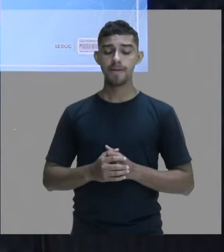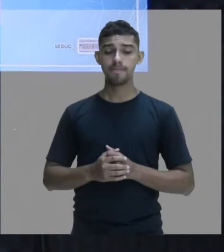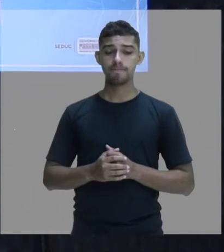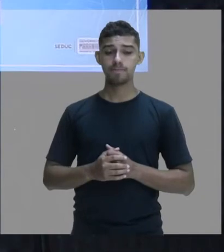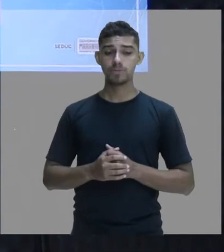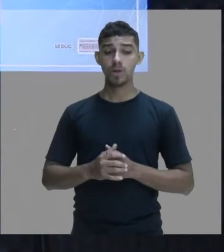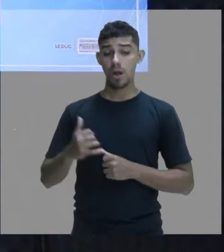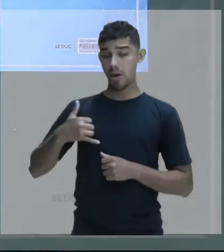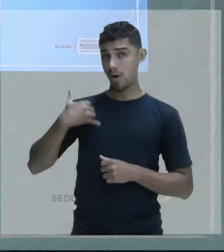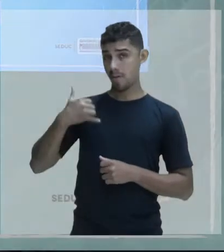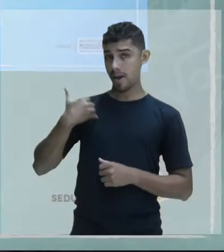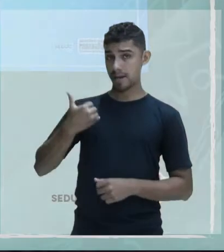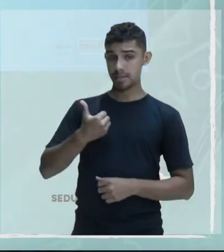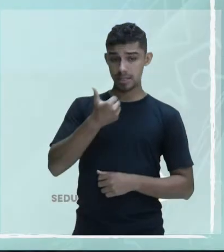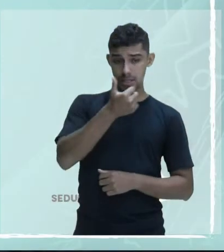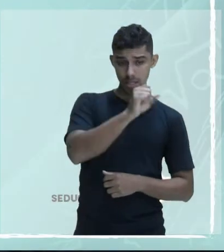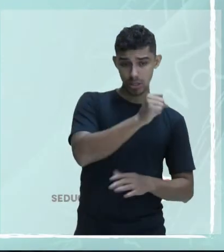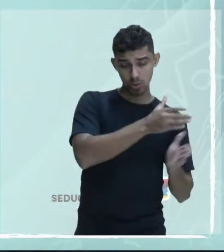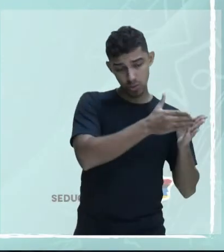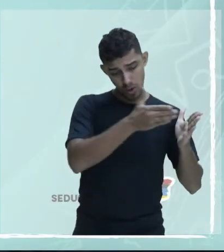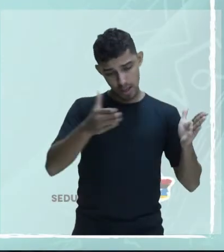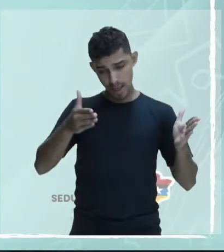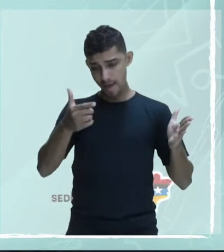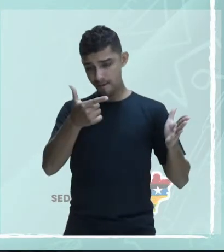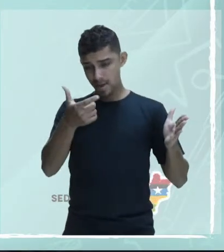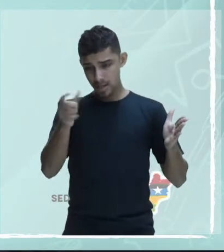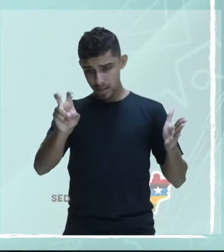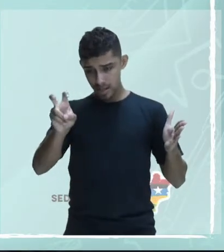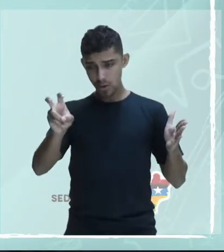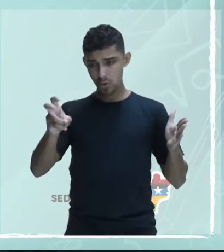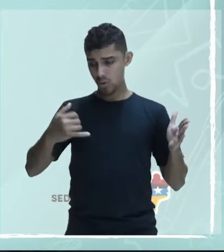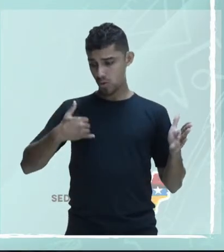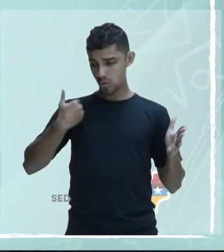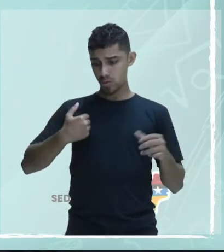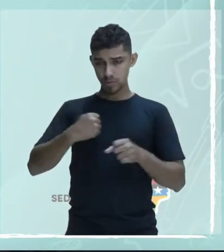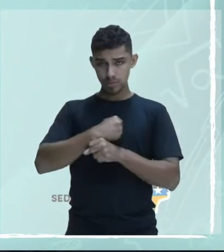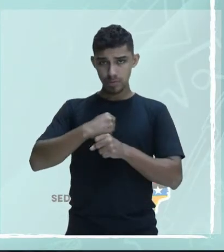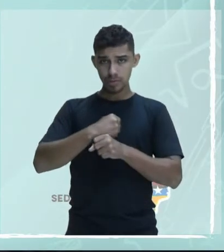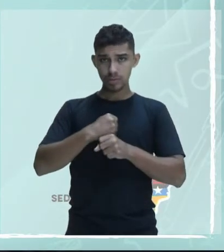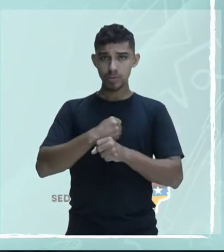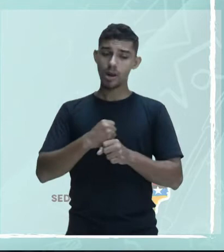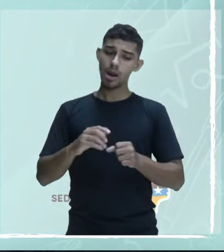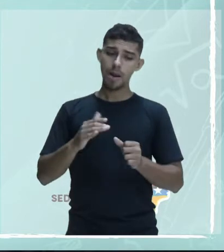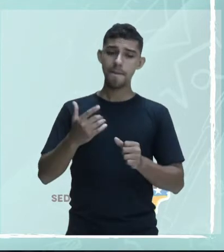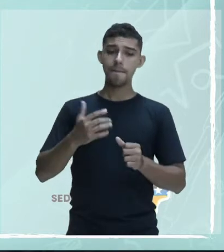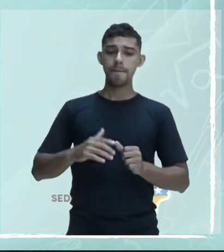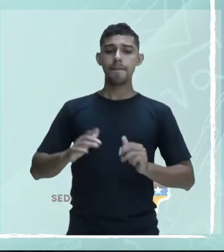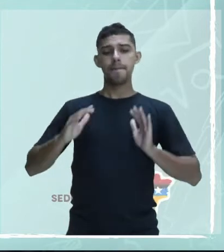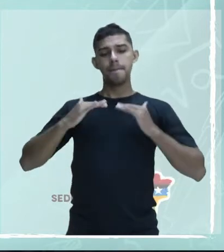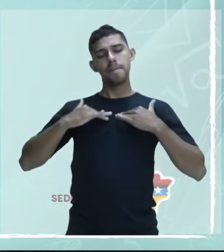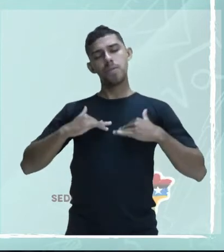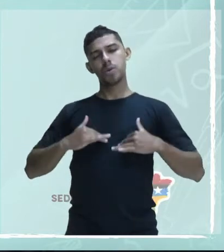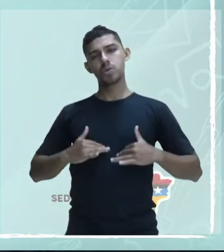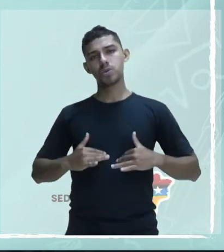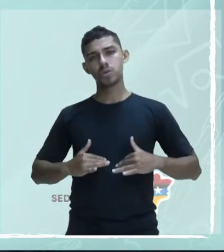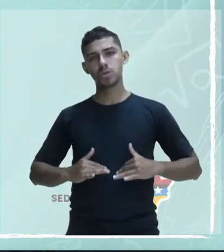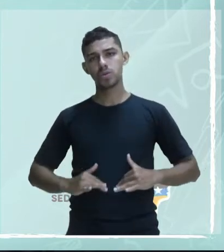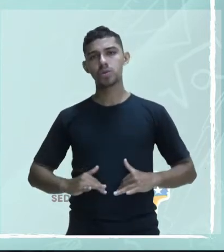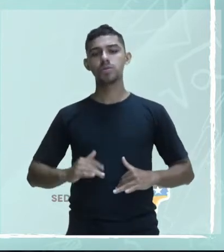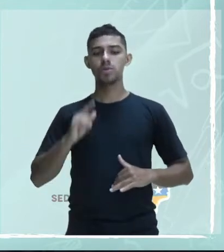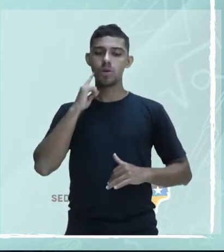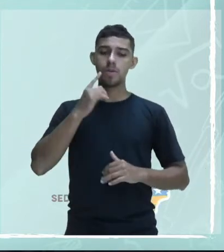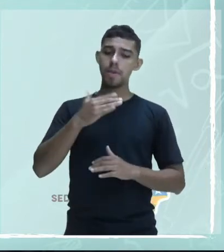cardíaco. Com uma idade de 18 a 25 anos, o indivíduo em repouso, ele vai ter uma frequência cardíaca normal entre em